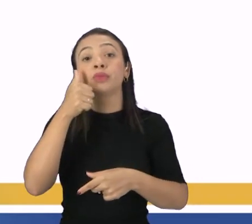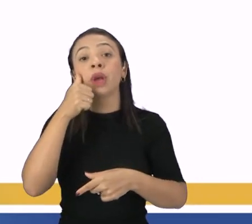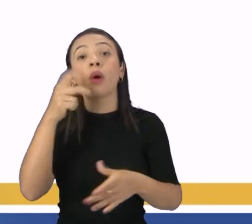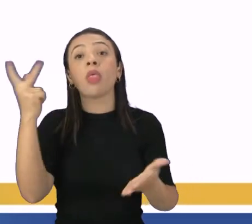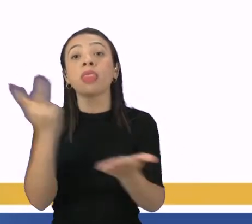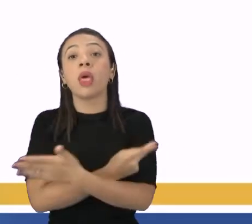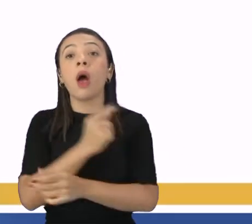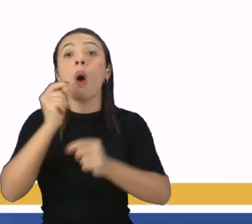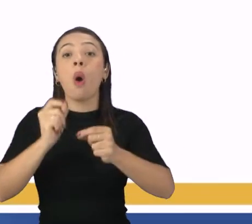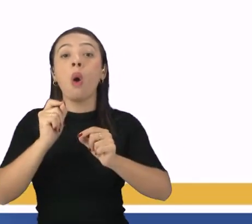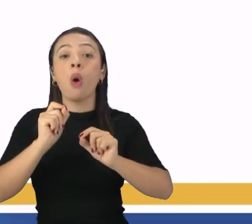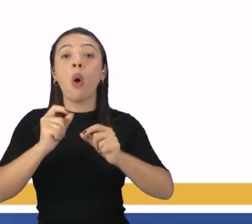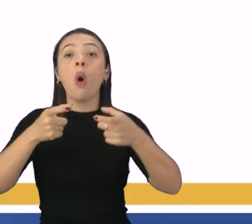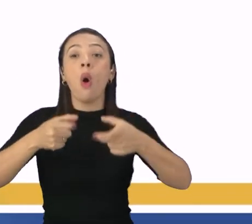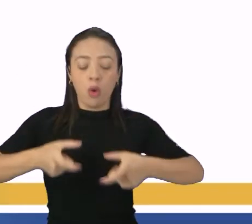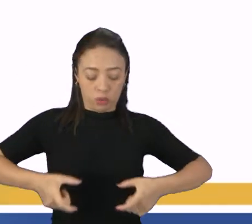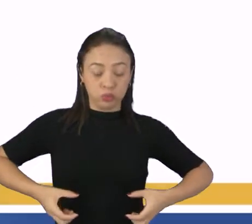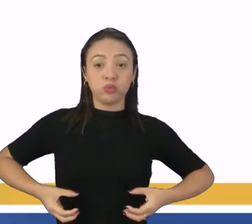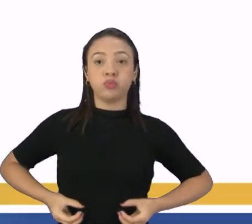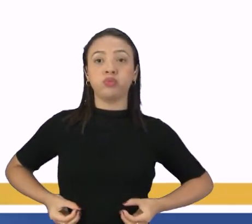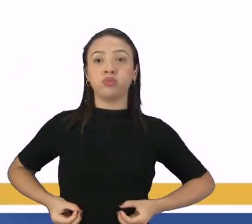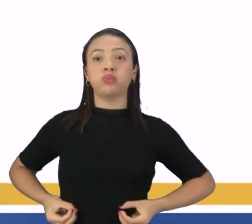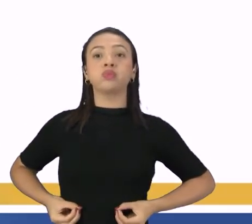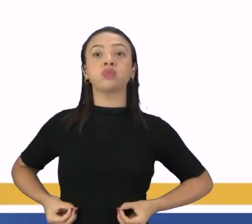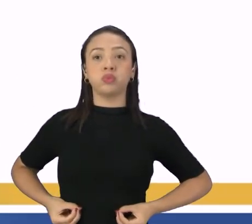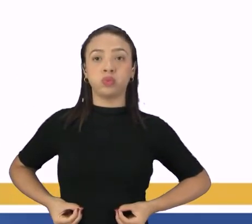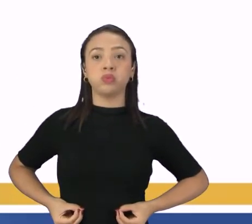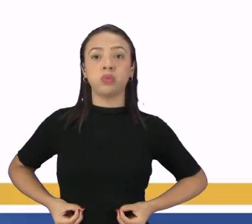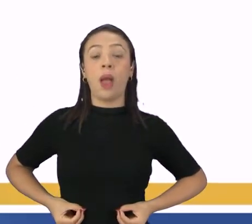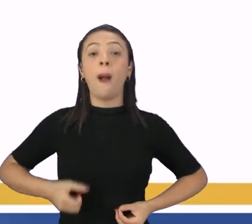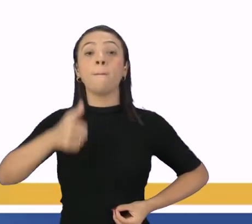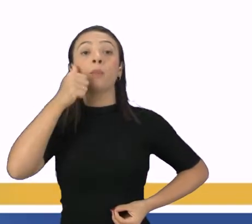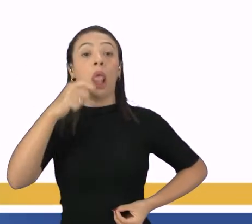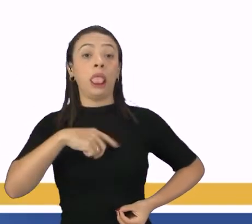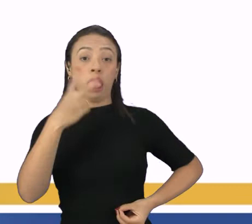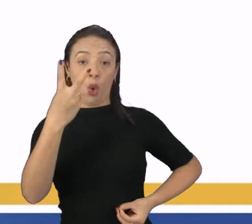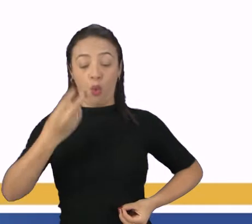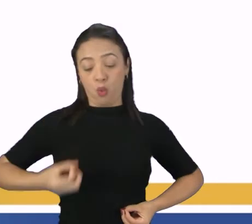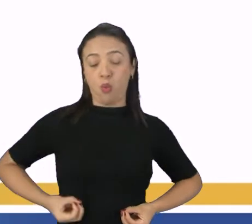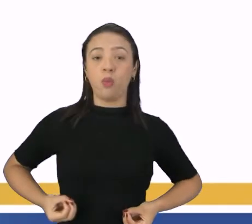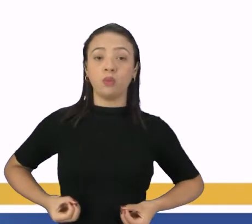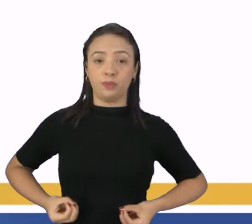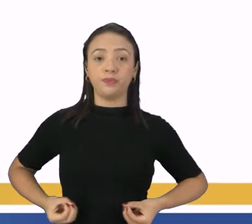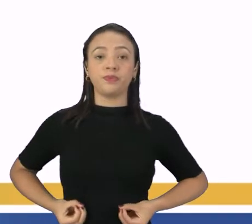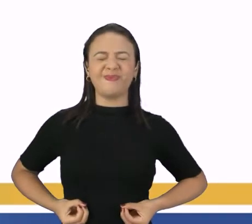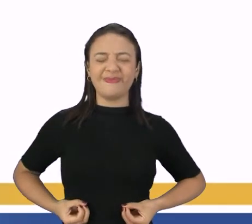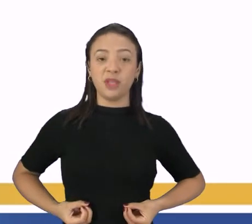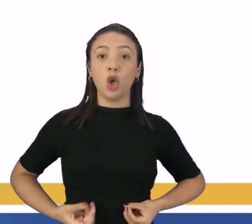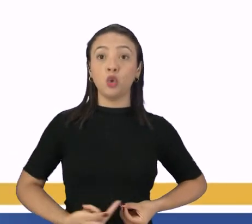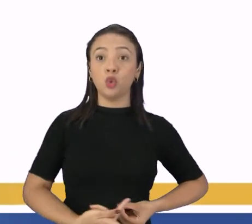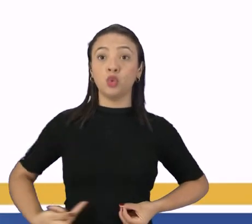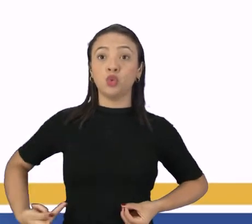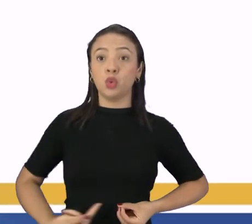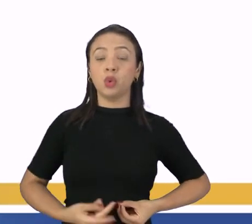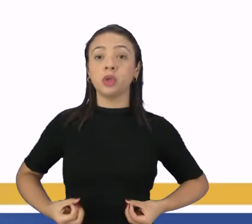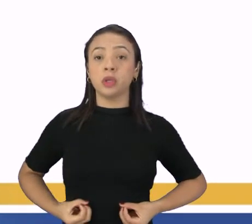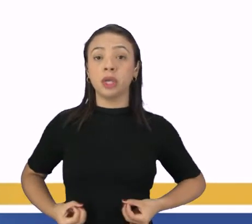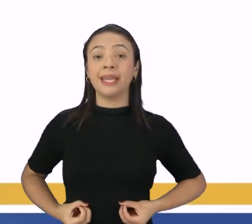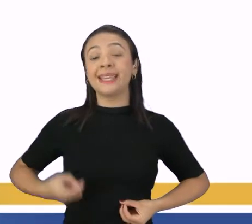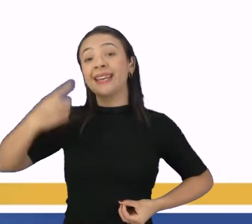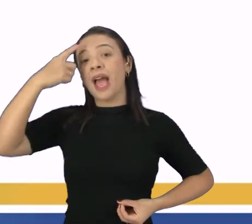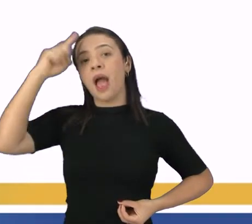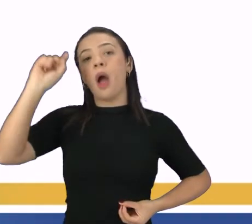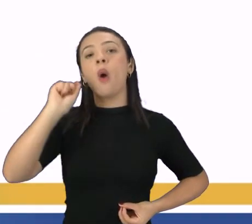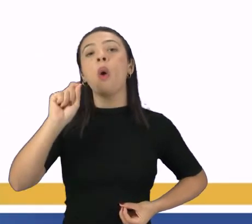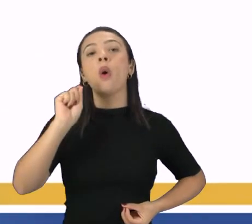vai acontecer nos ovários, tá? Ovários, tá? A mulher tem dois, o esquerdo e o direito. Em ambos, ocorre a